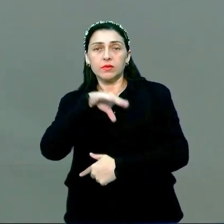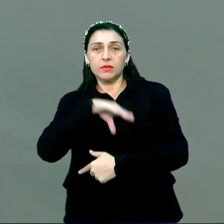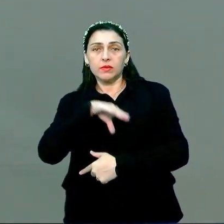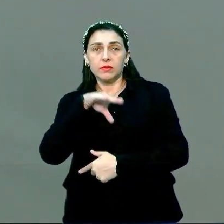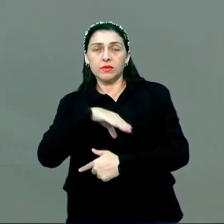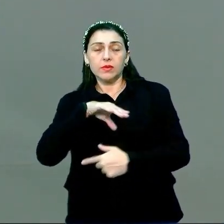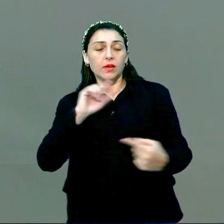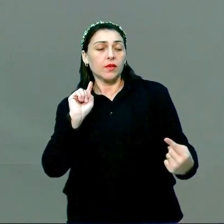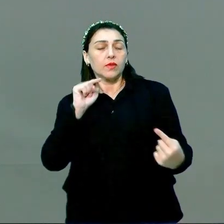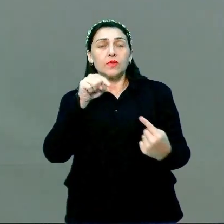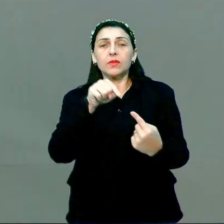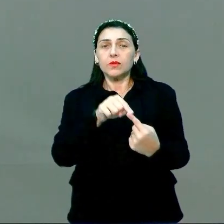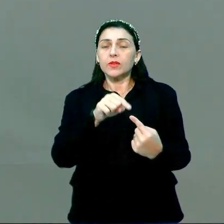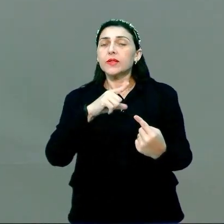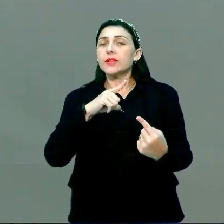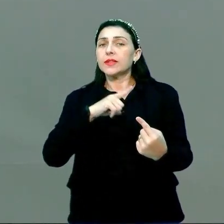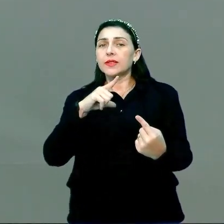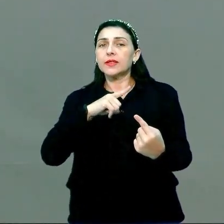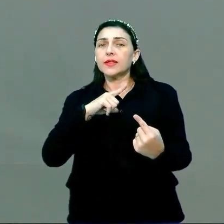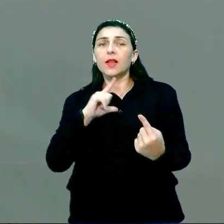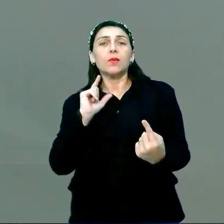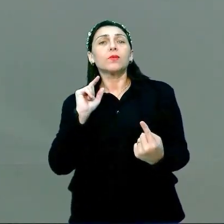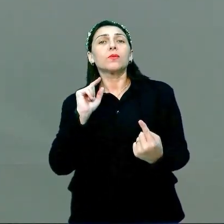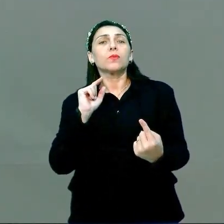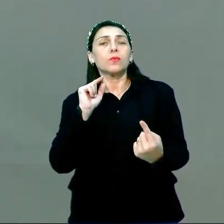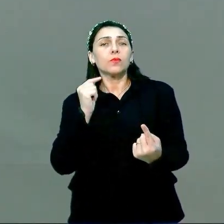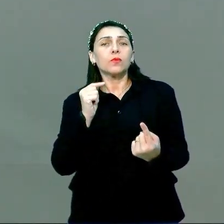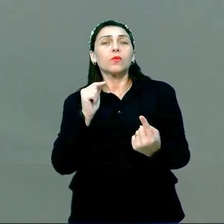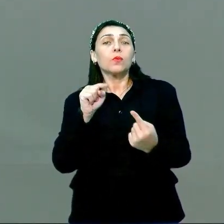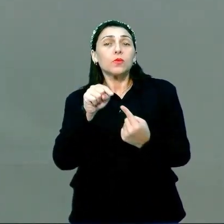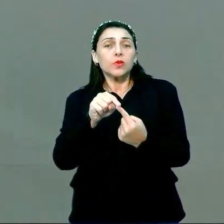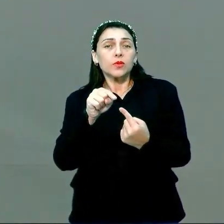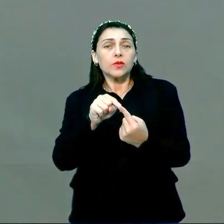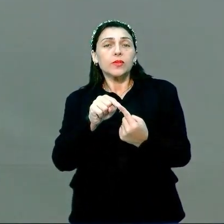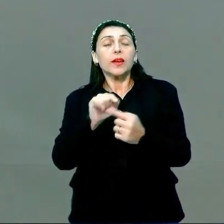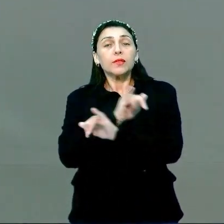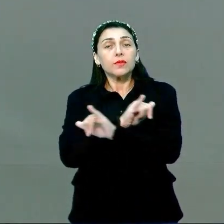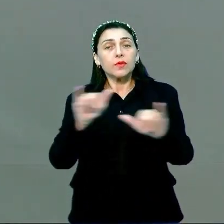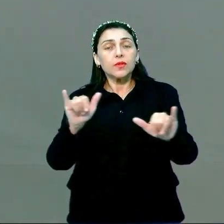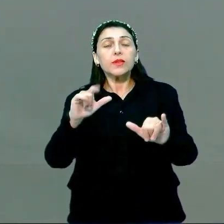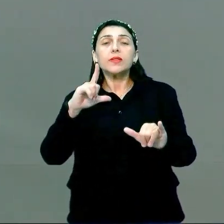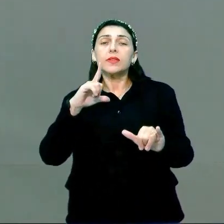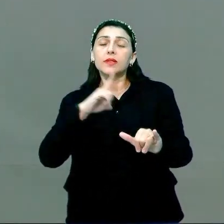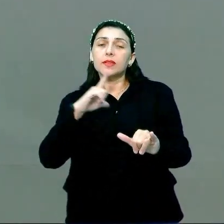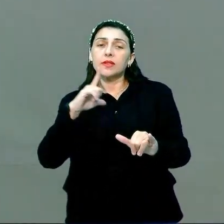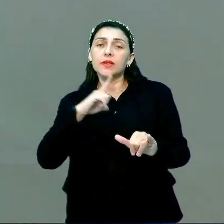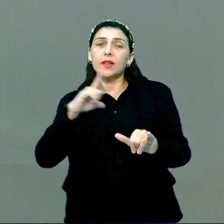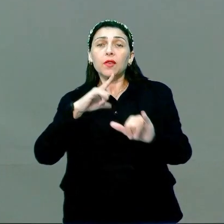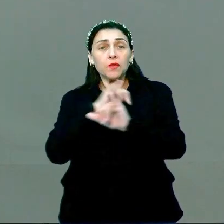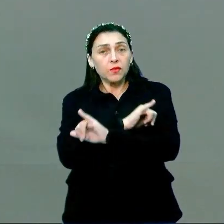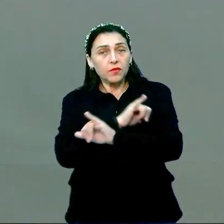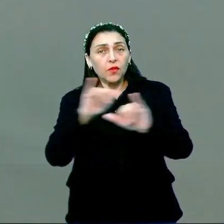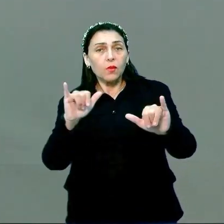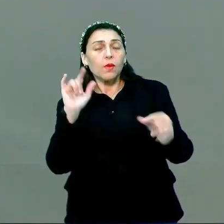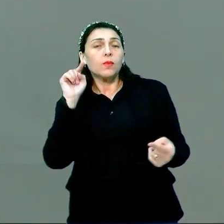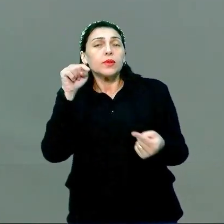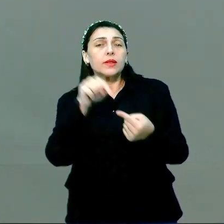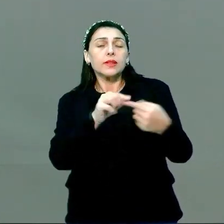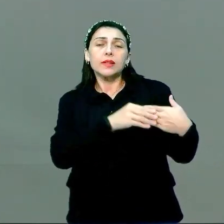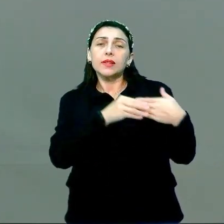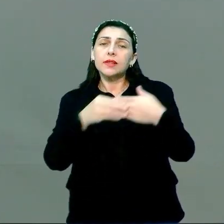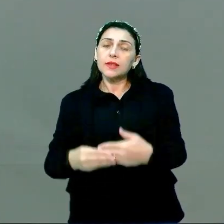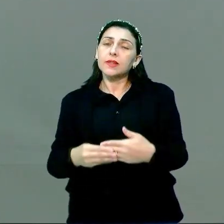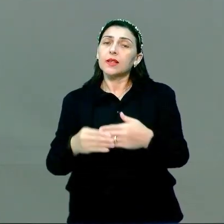portuguesa. As funções da linguagem, elas têm uma intenção. No caso da função informativa, ela tem a função de informar, trazer